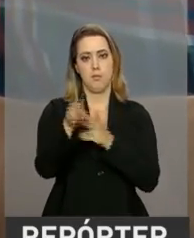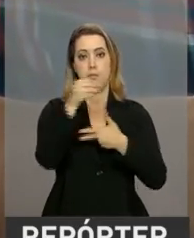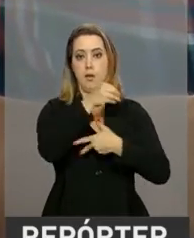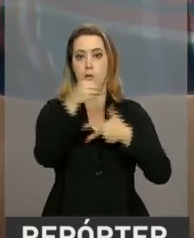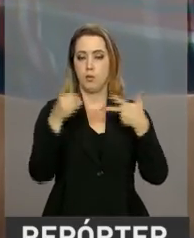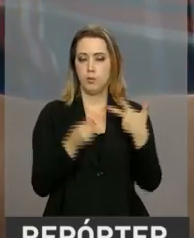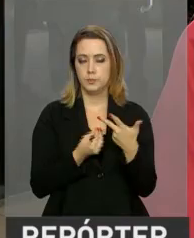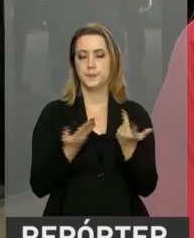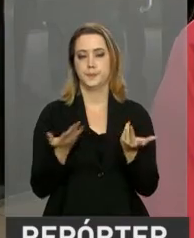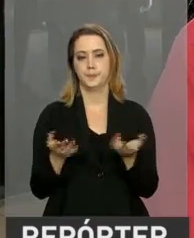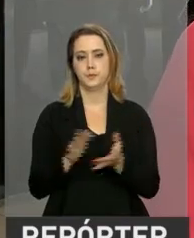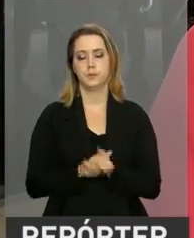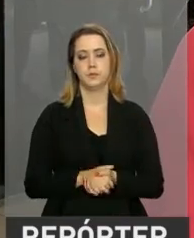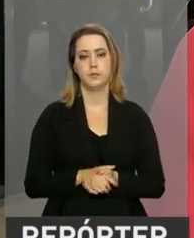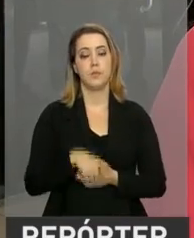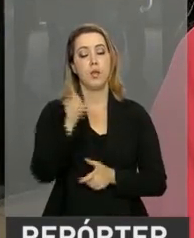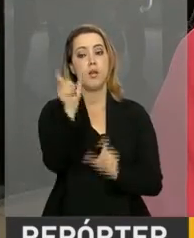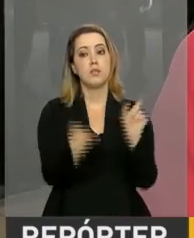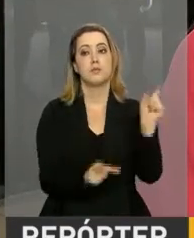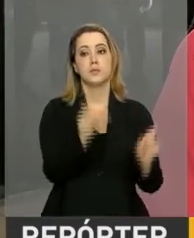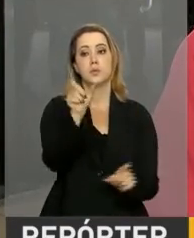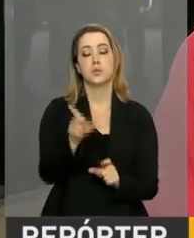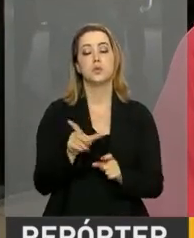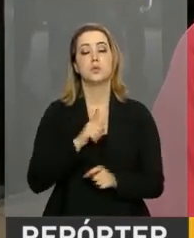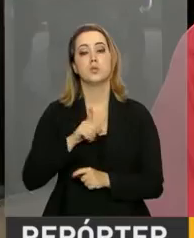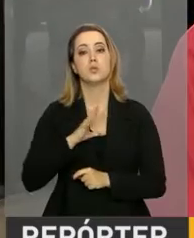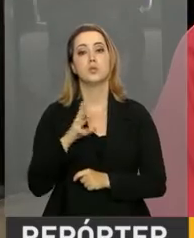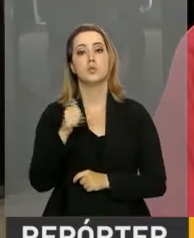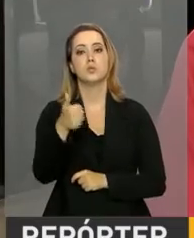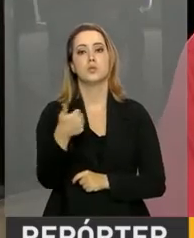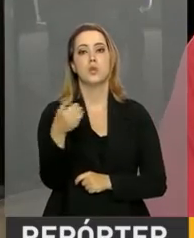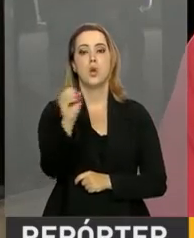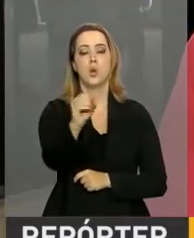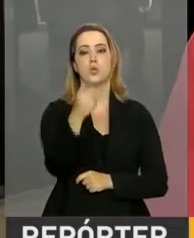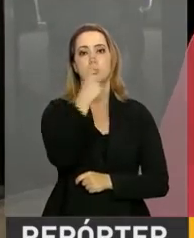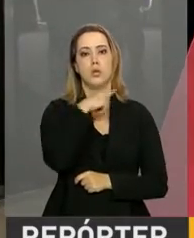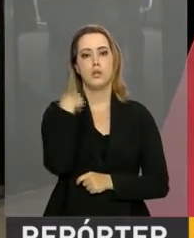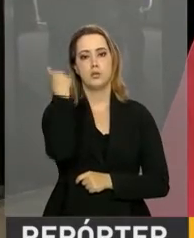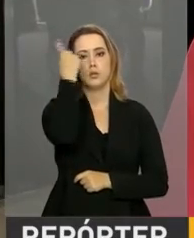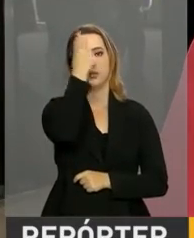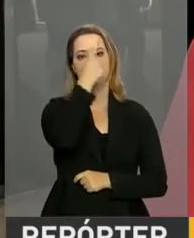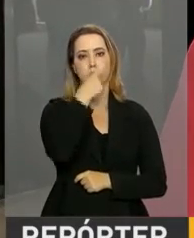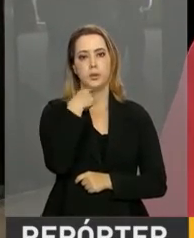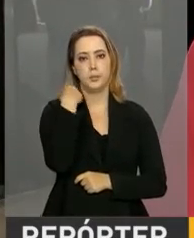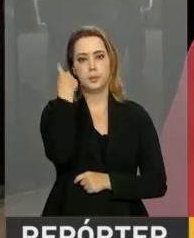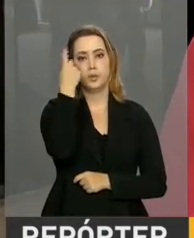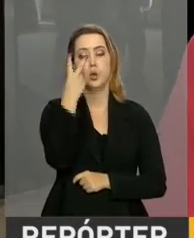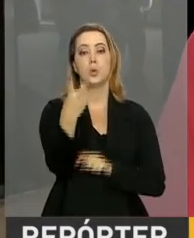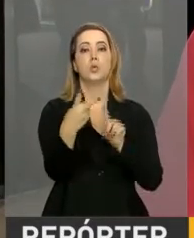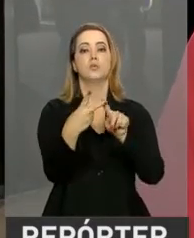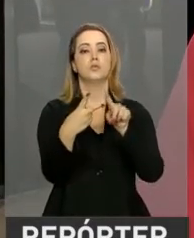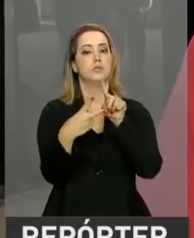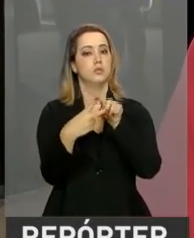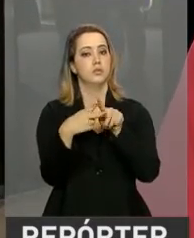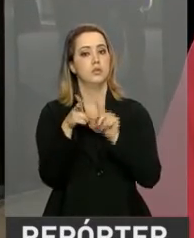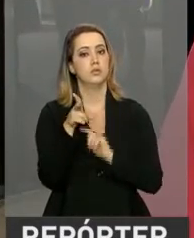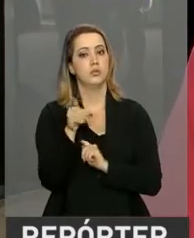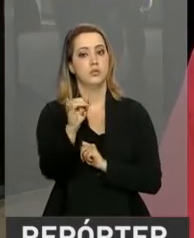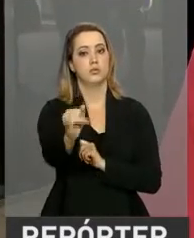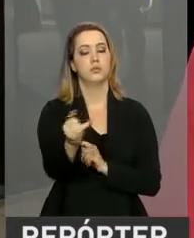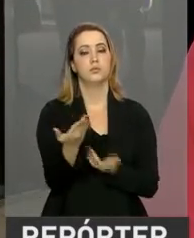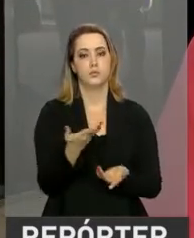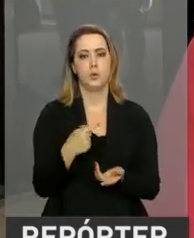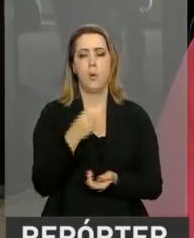ensino médio enem os candidatos terão total de dez horas de prova em dois dias e para ter um bom